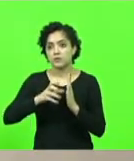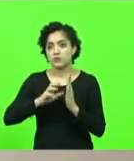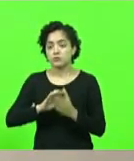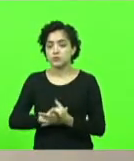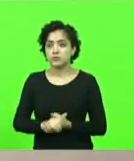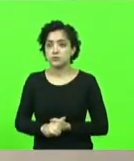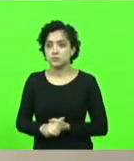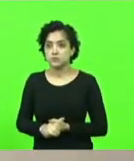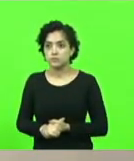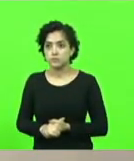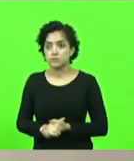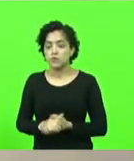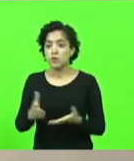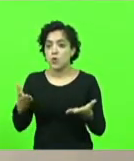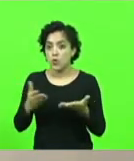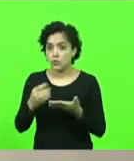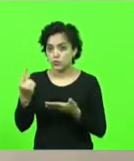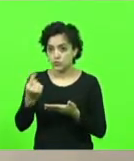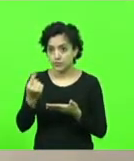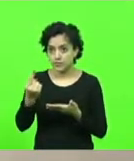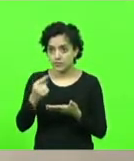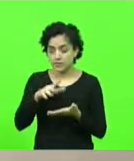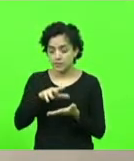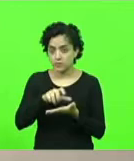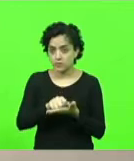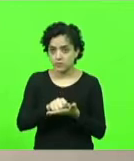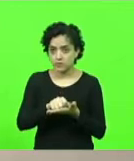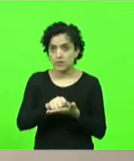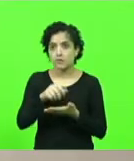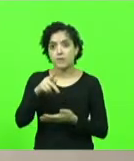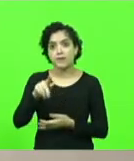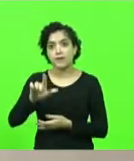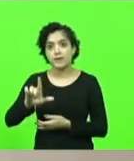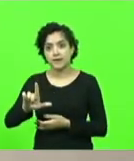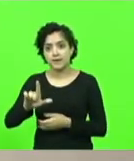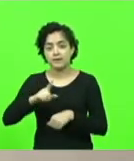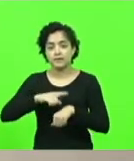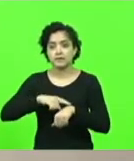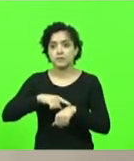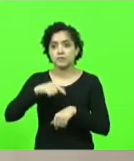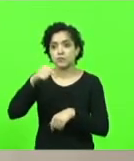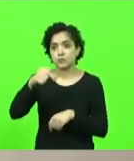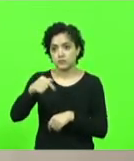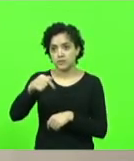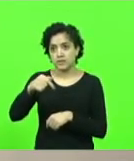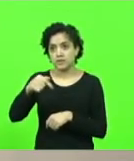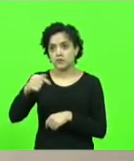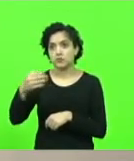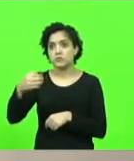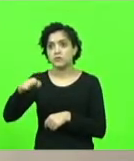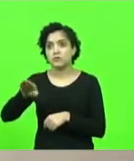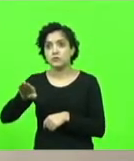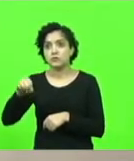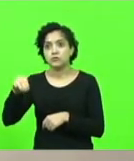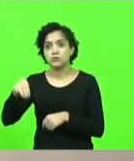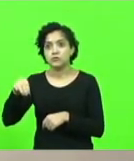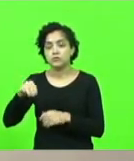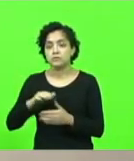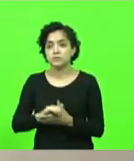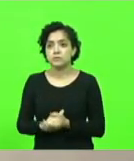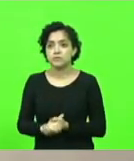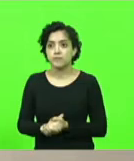políticos hoje o primeiro horário é do pl por até sete minutos e trinta algum Deputado